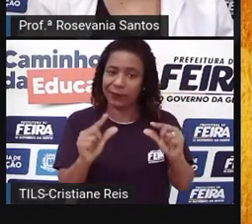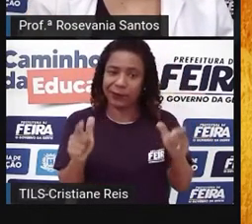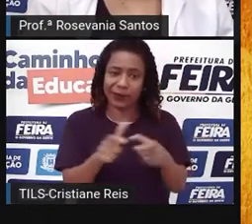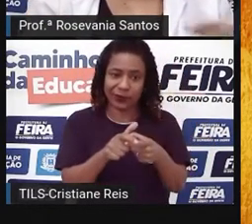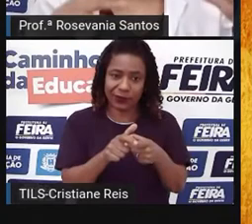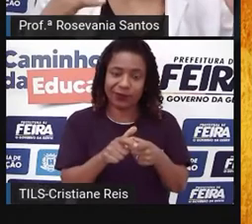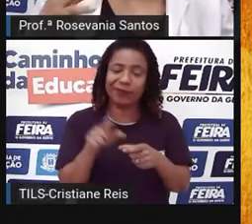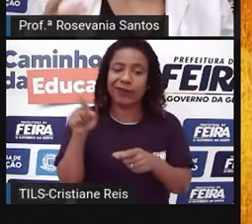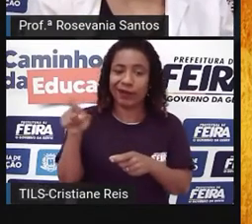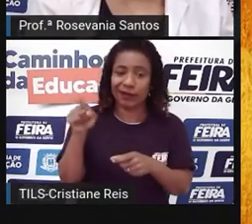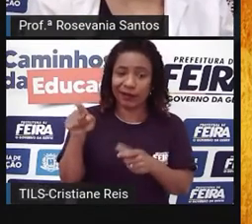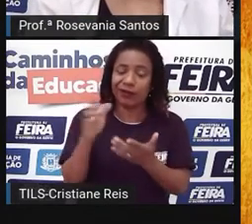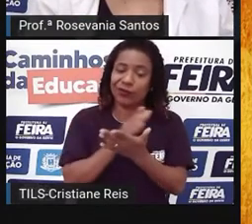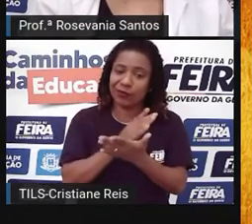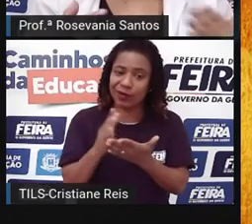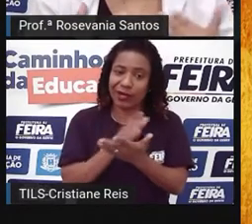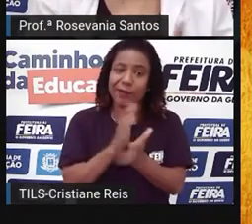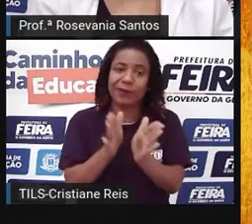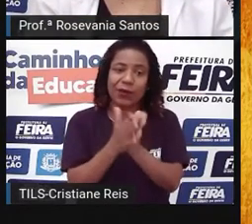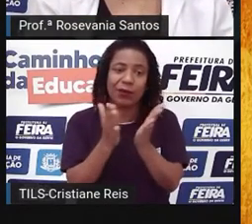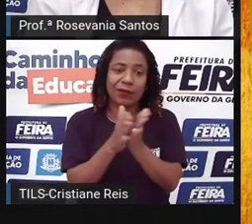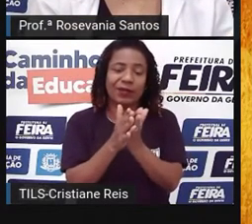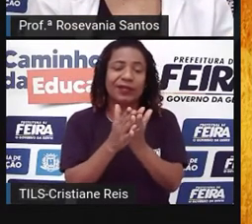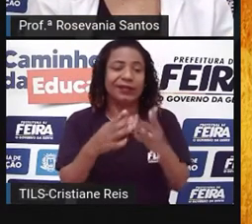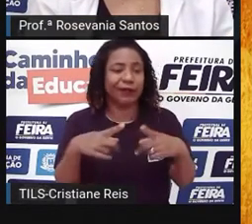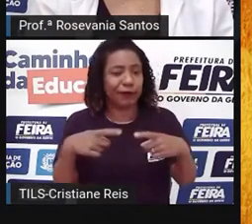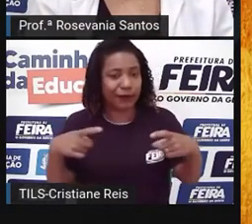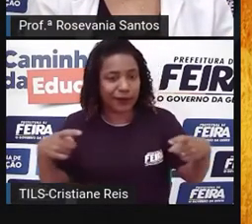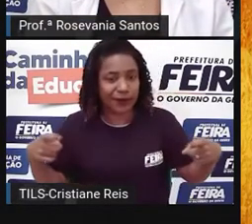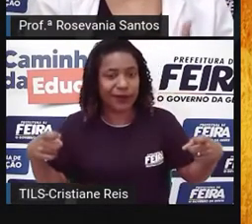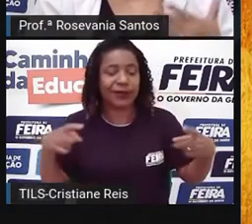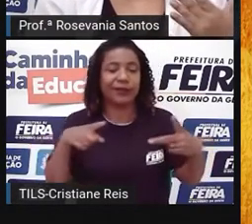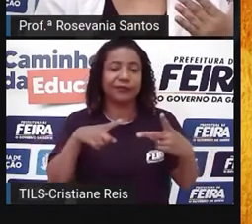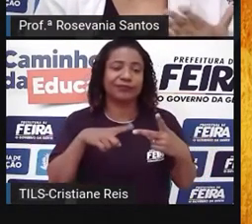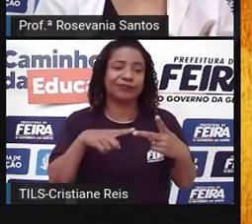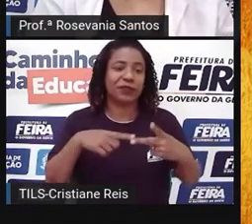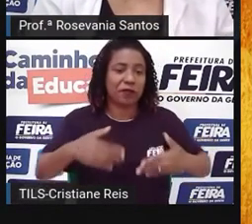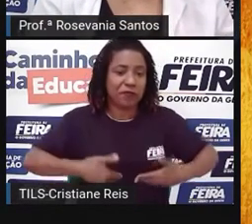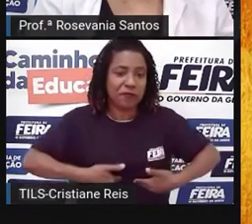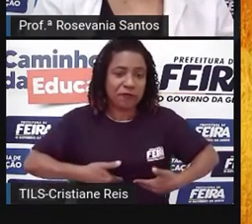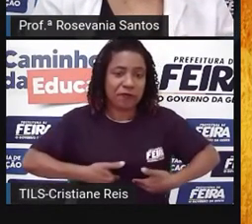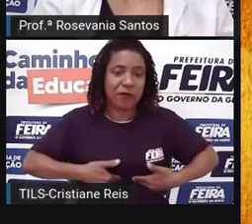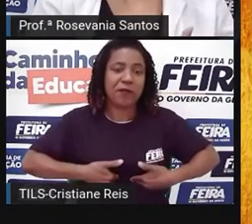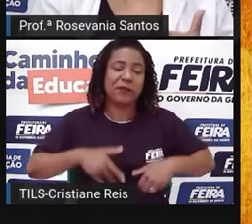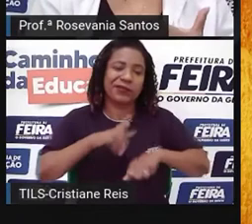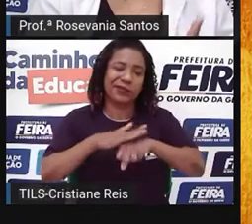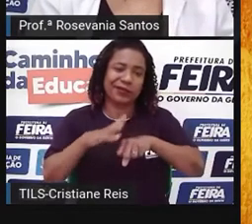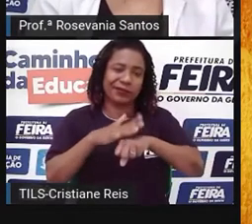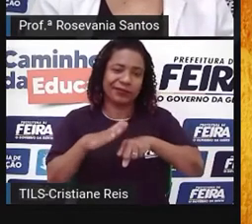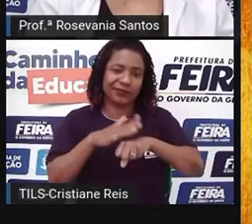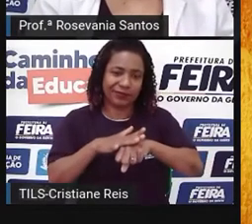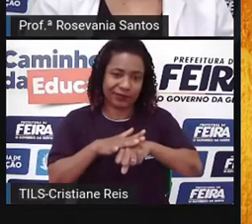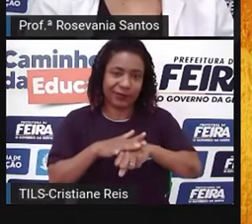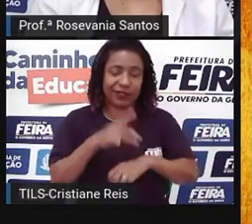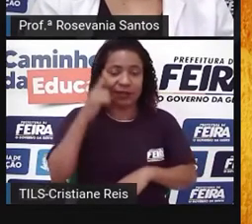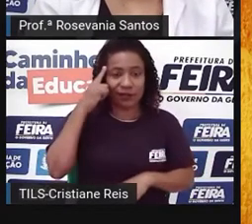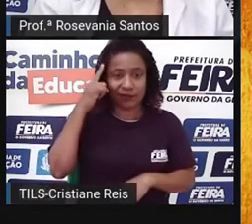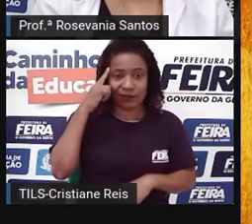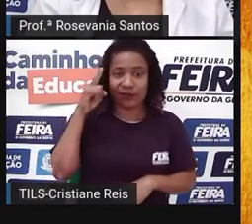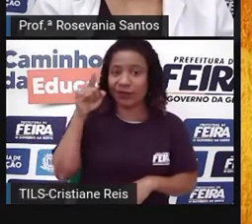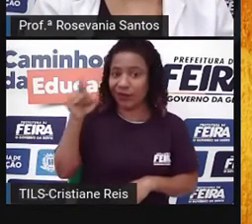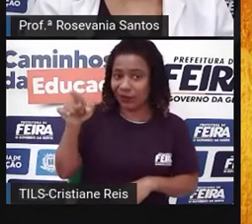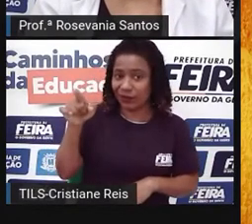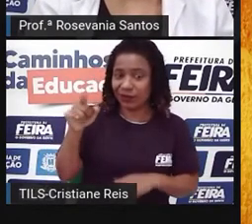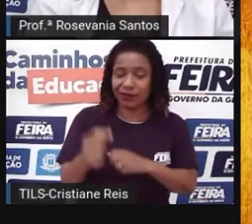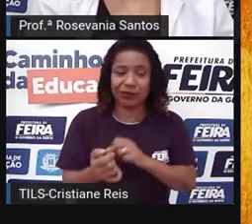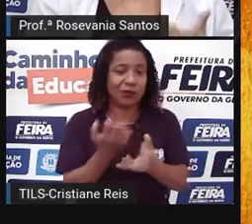de guerra ali, onde os terrenos, porque o que a gente pensa aqui, porque tem muito deserto, que lá os solos não são